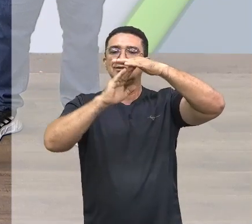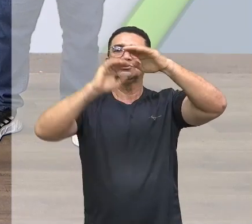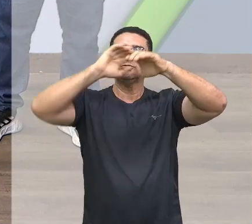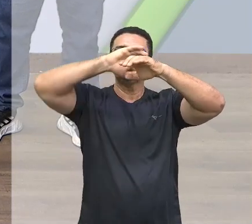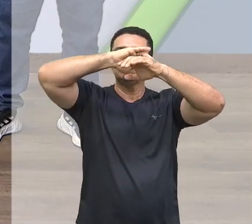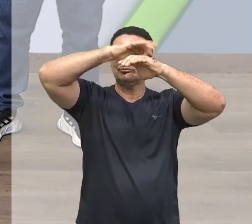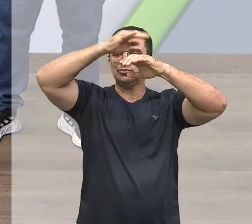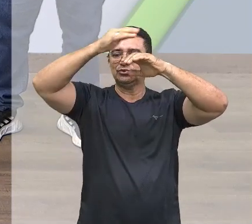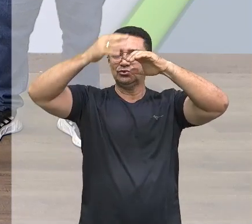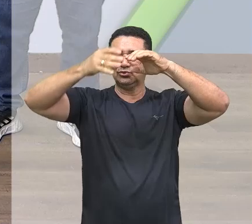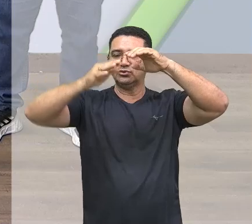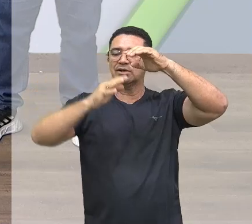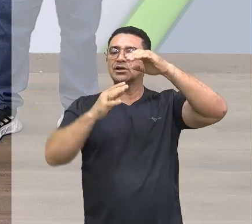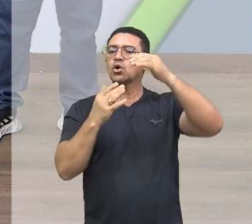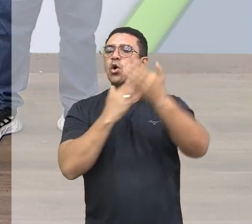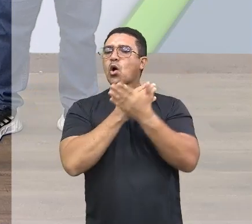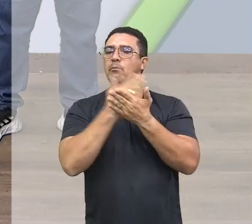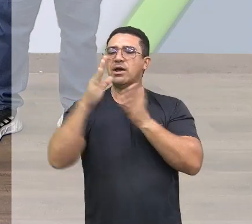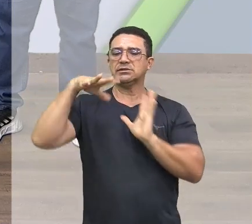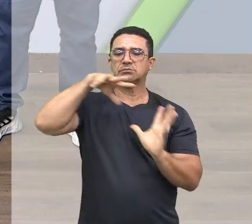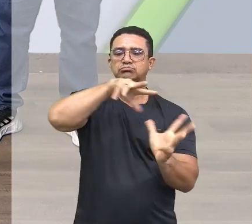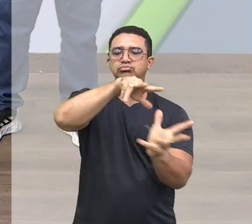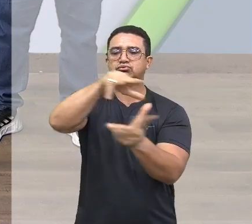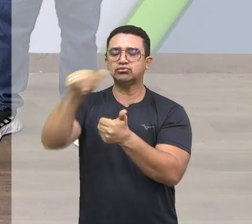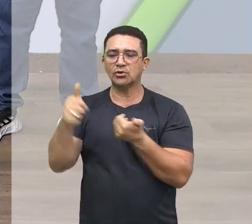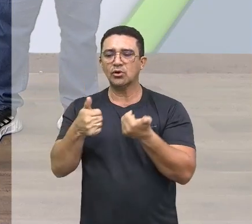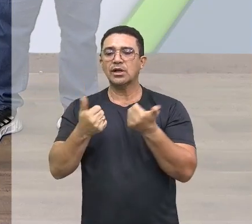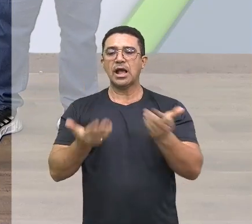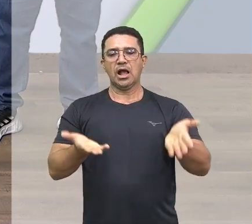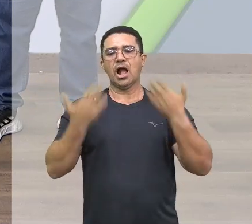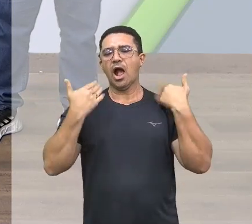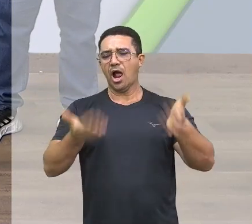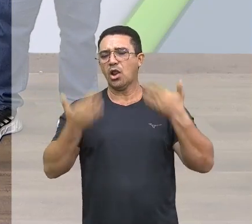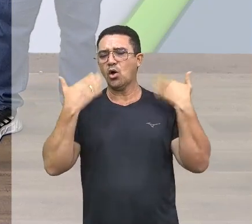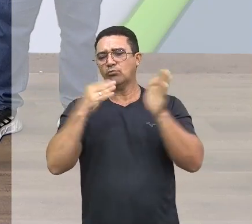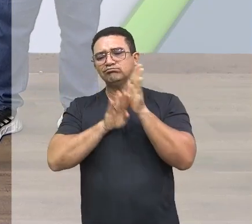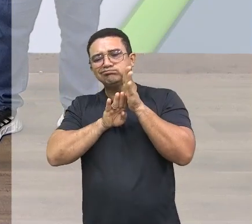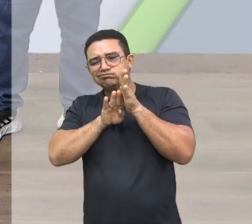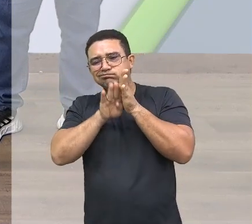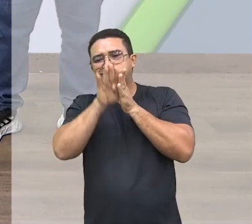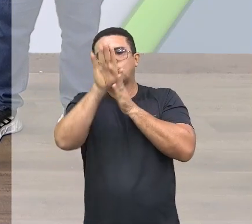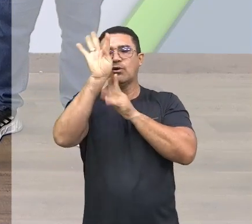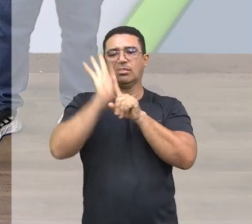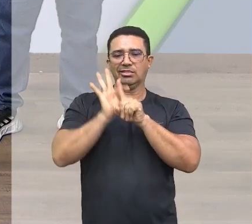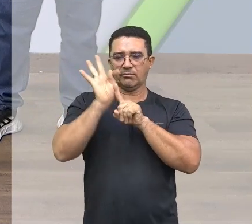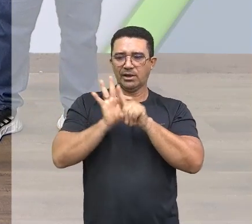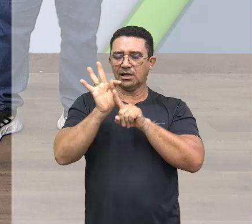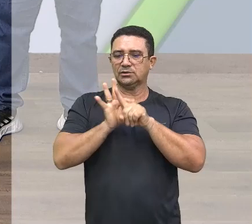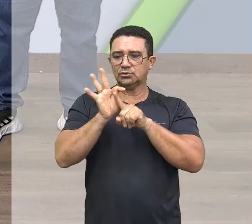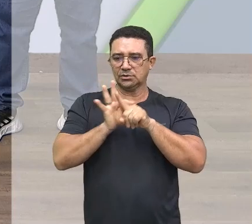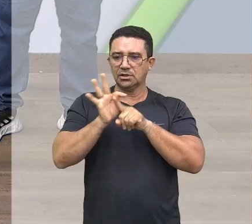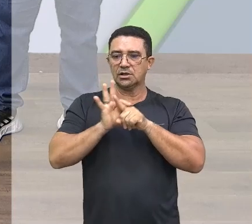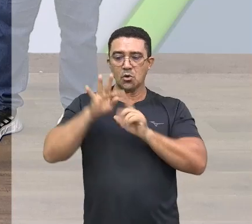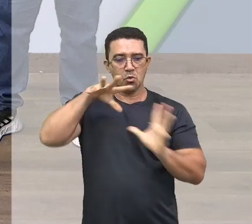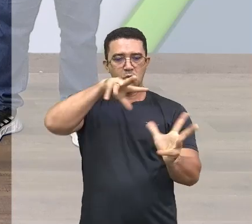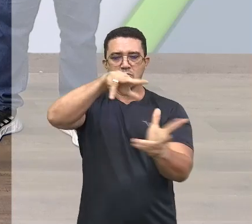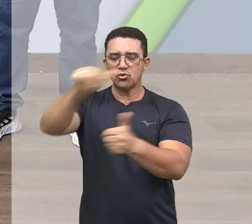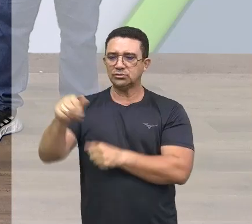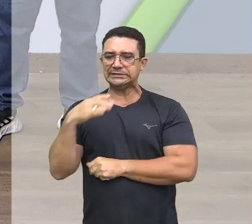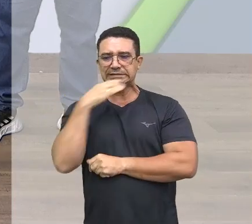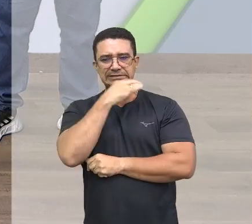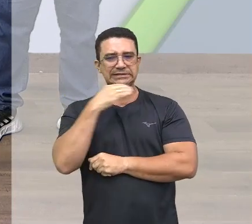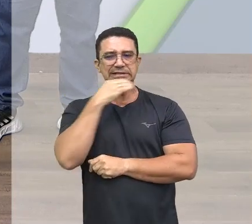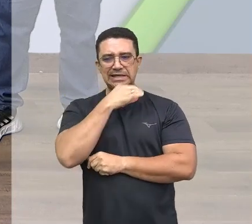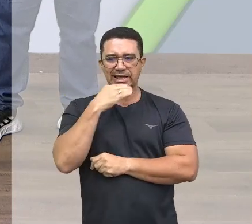tenha uma retenção de calor maior, e essa retenção de calor faz com que o planeta se aqueça ainda mais. Então, essa